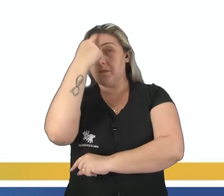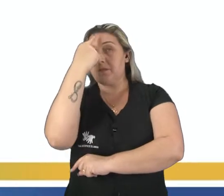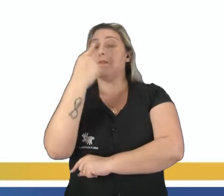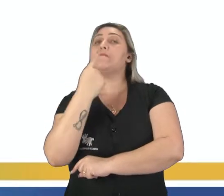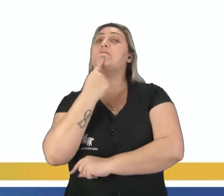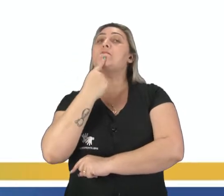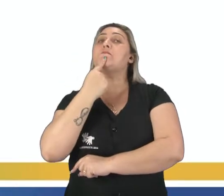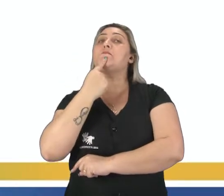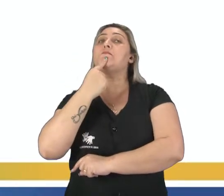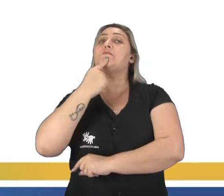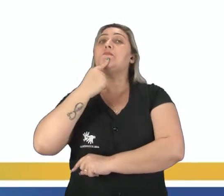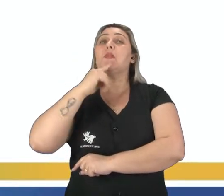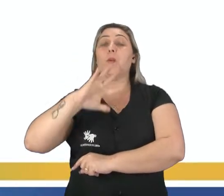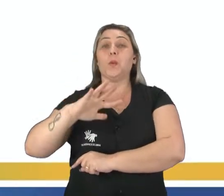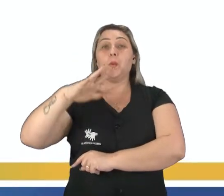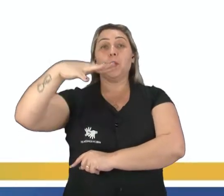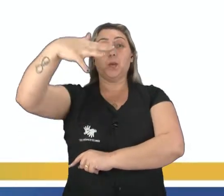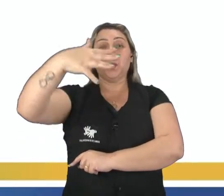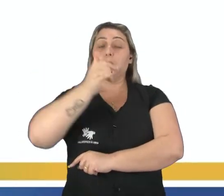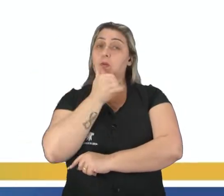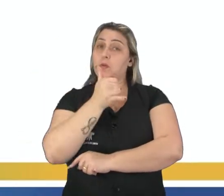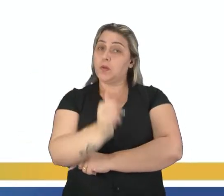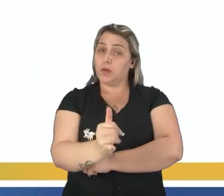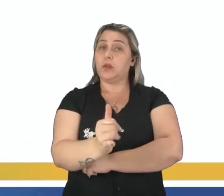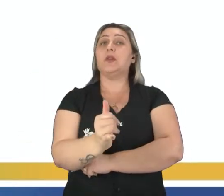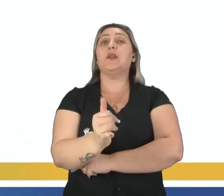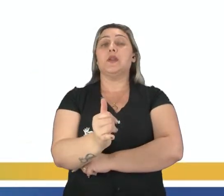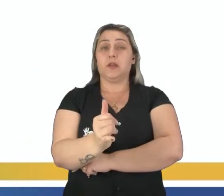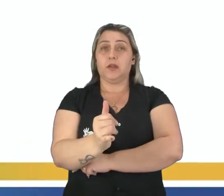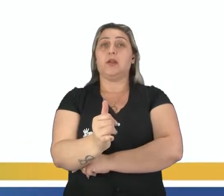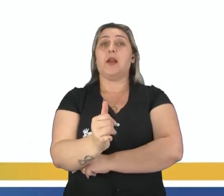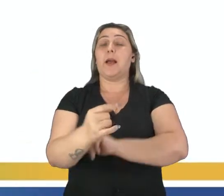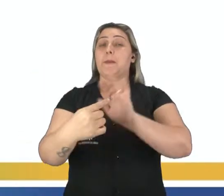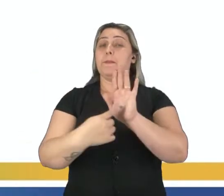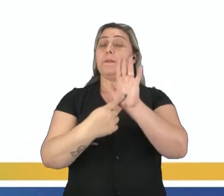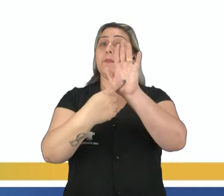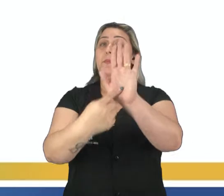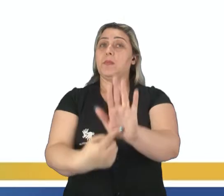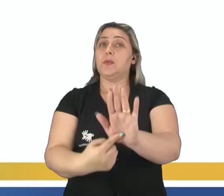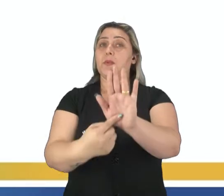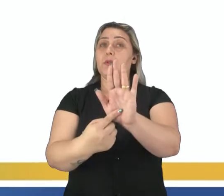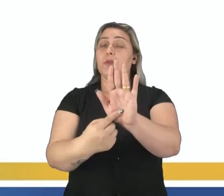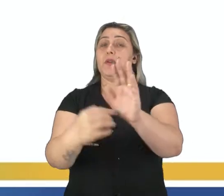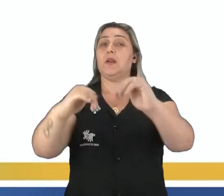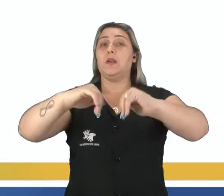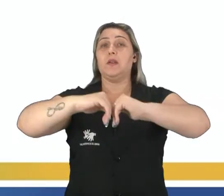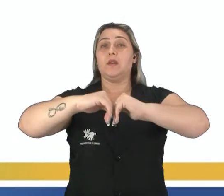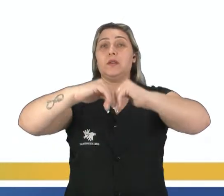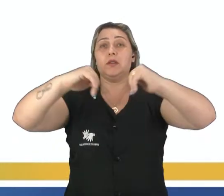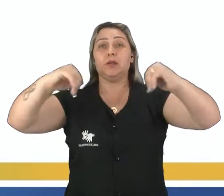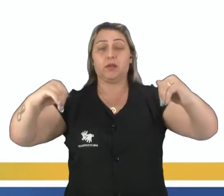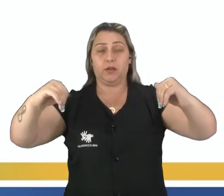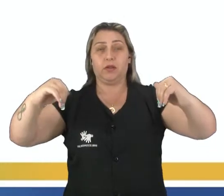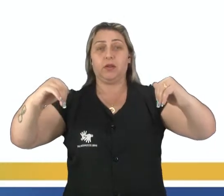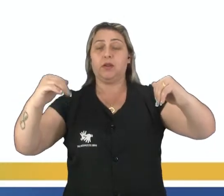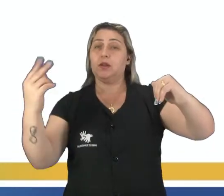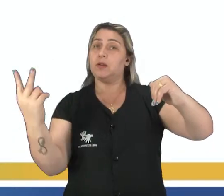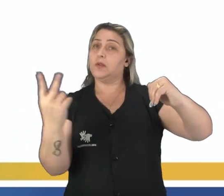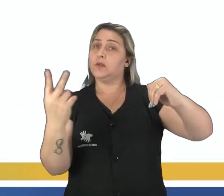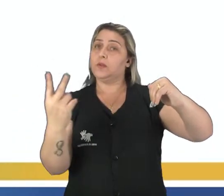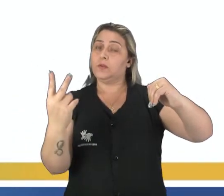um aumento de energia e esse aumento de energia está mostrando uma distância entre